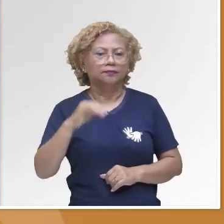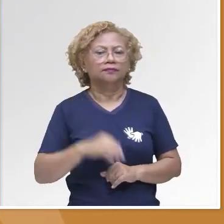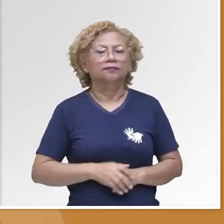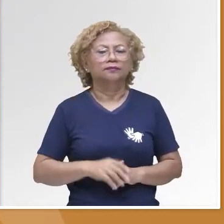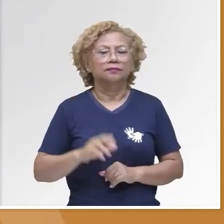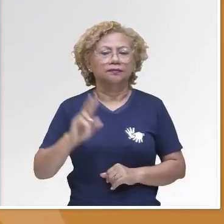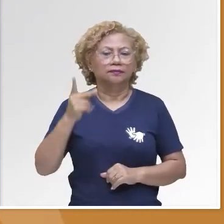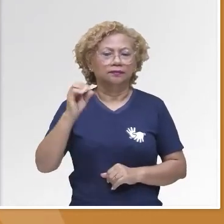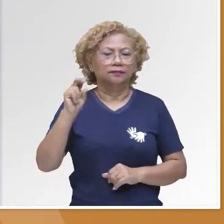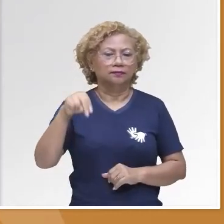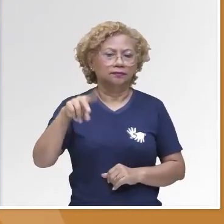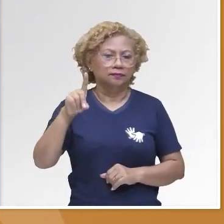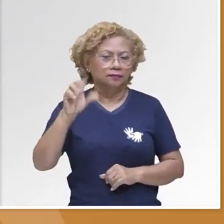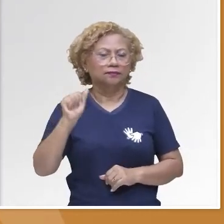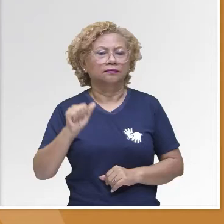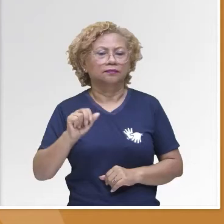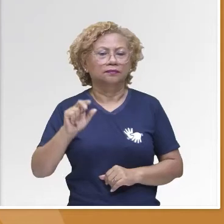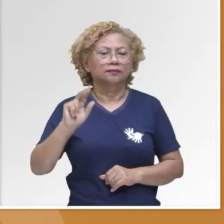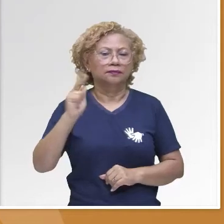são consideradas